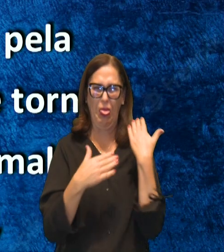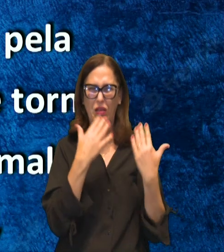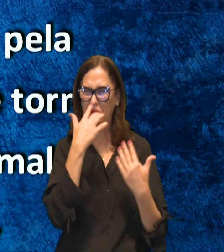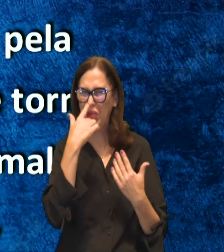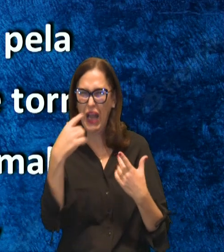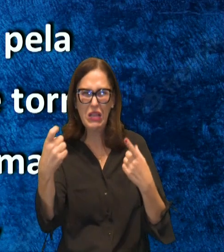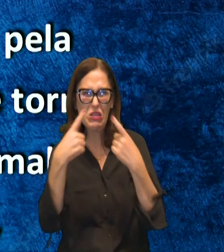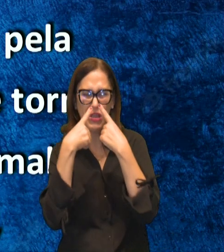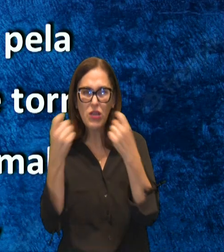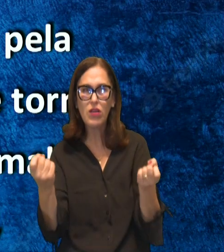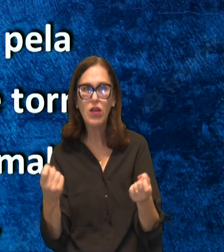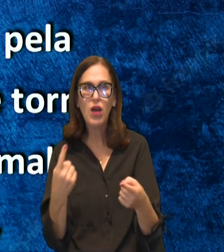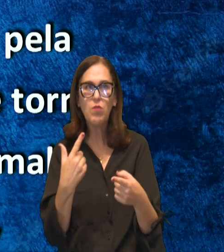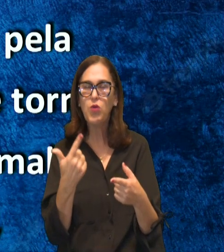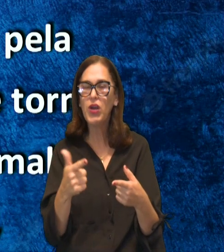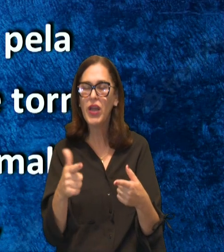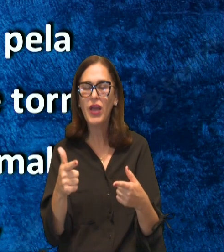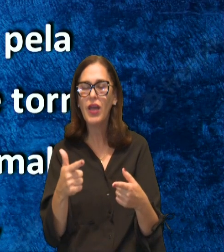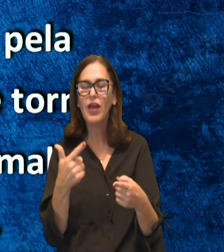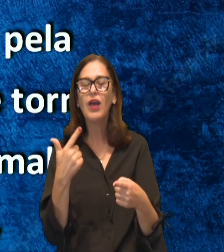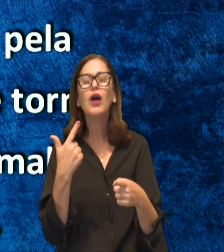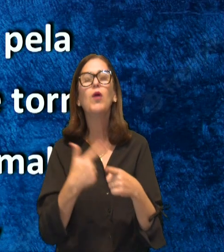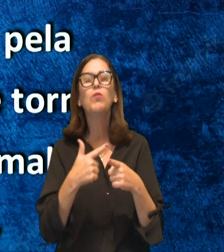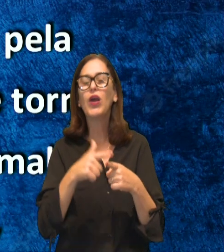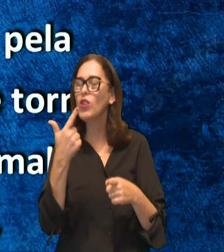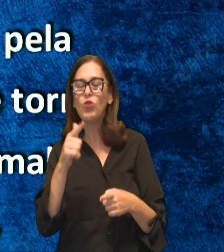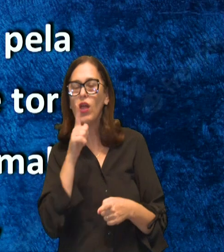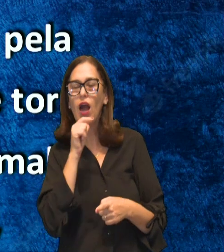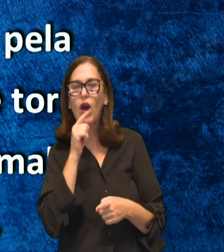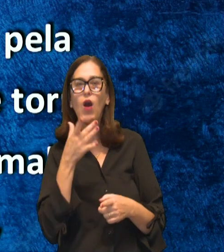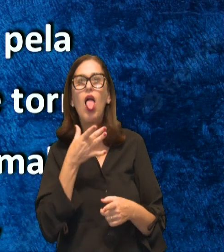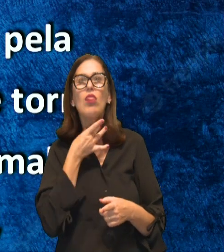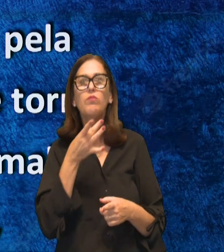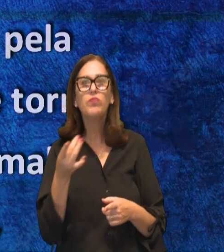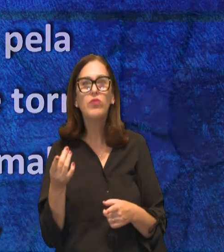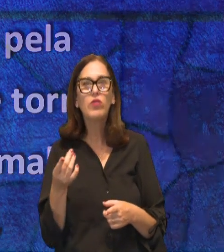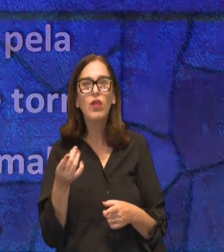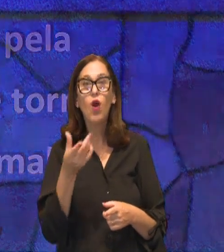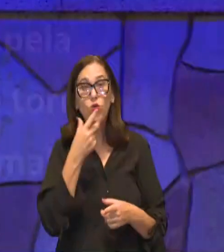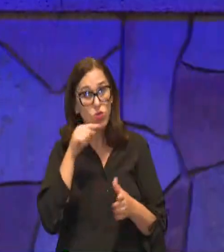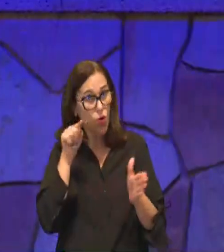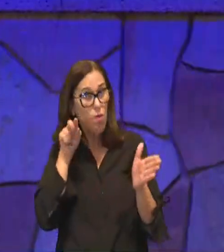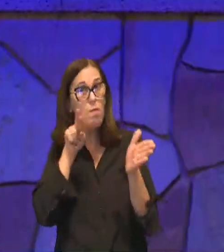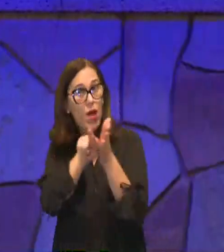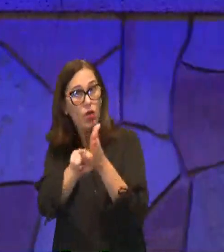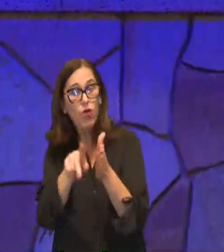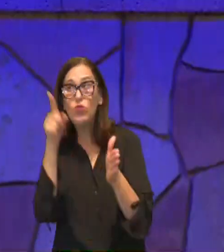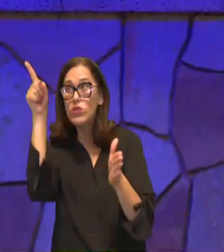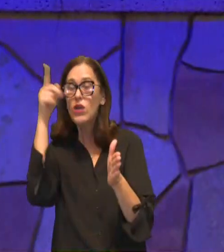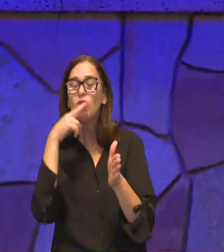peixes, pois não havendo água morrem de sede. O Senhor está perguntando, então,